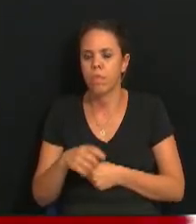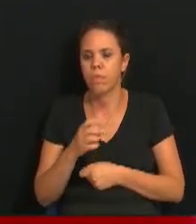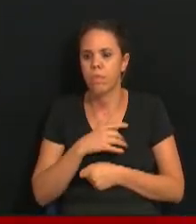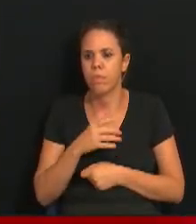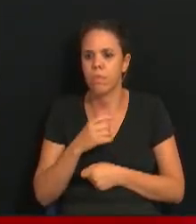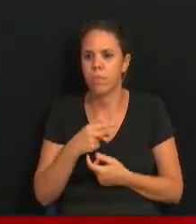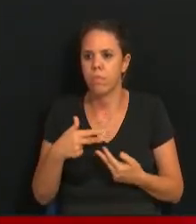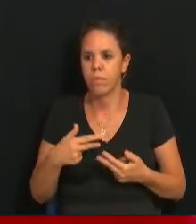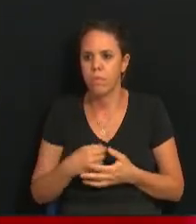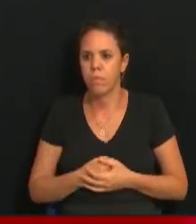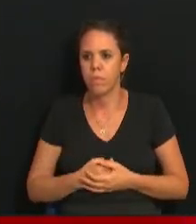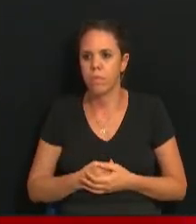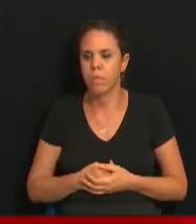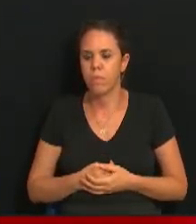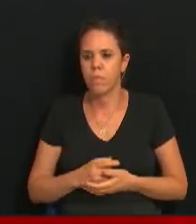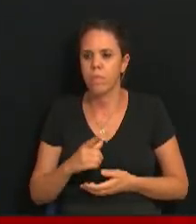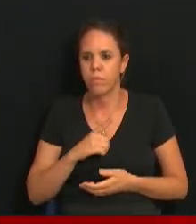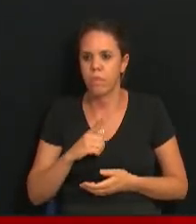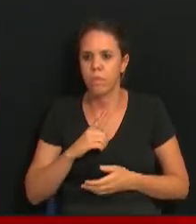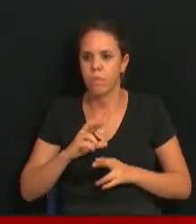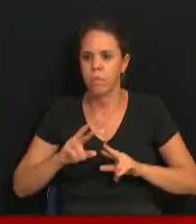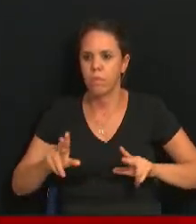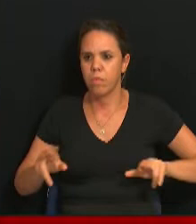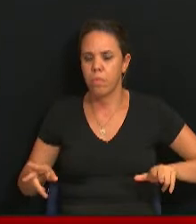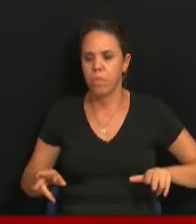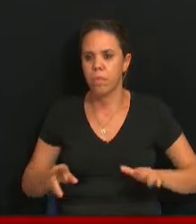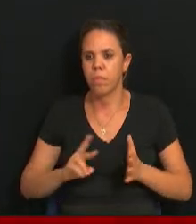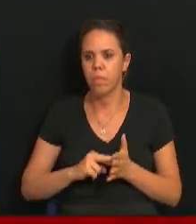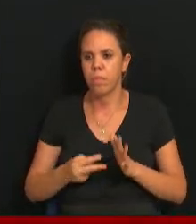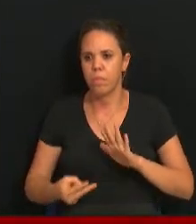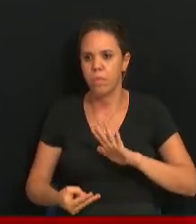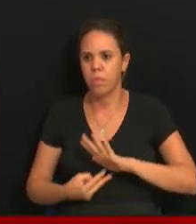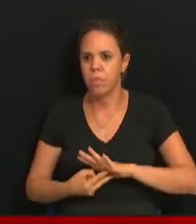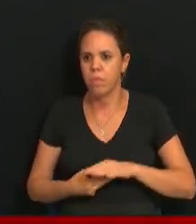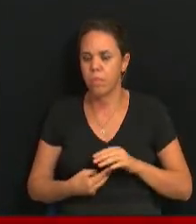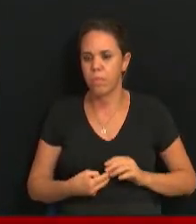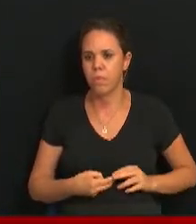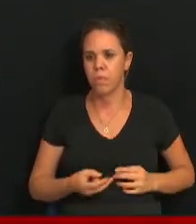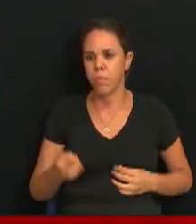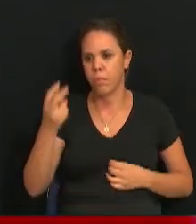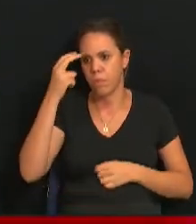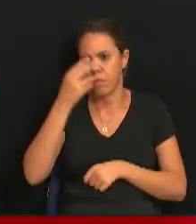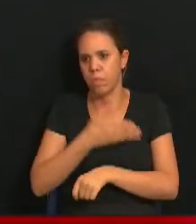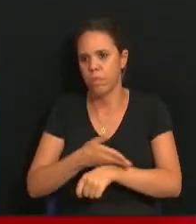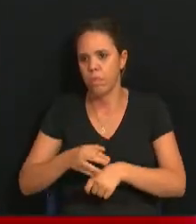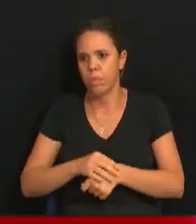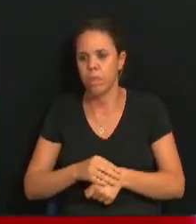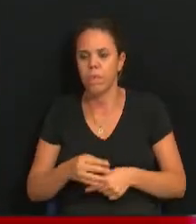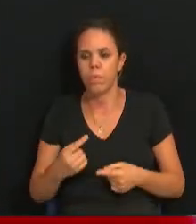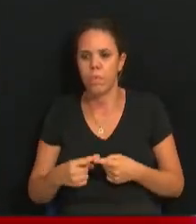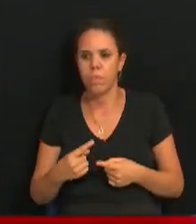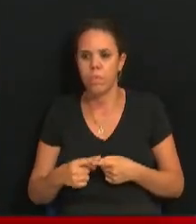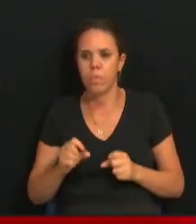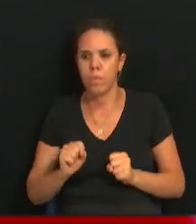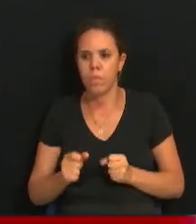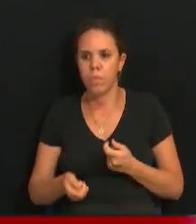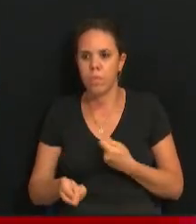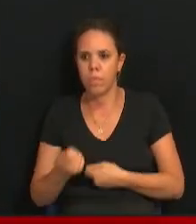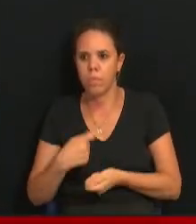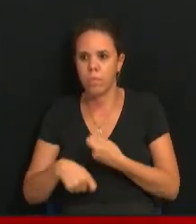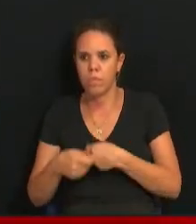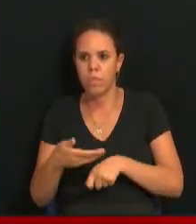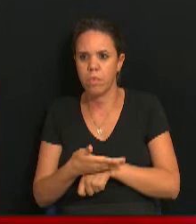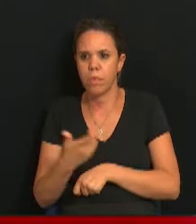E aí existe a divergência de interpretações. Né? É meio cultural até. porque pode sair uma administração, entrar